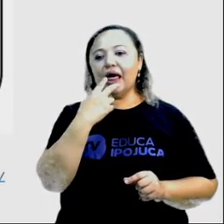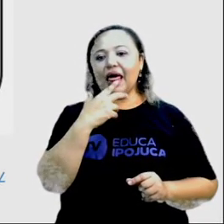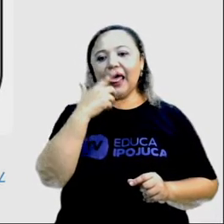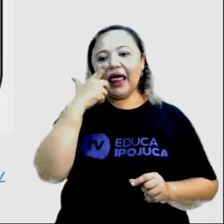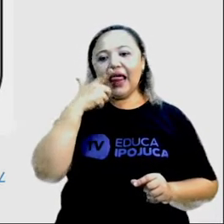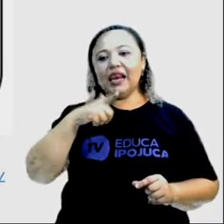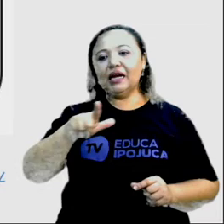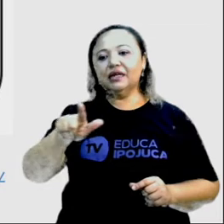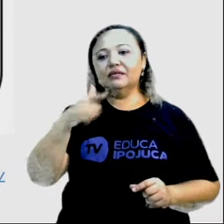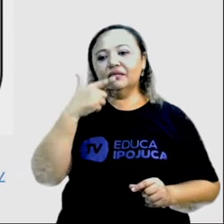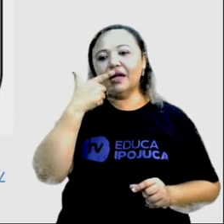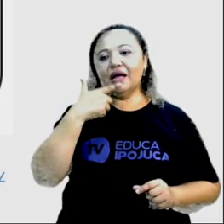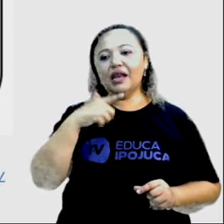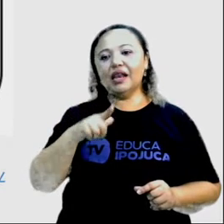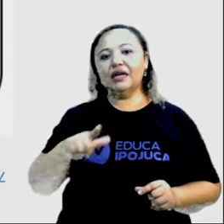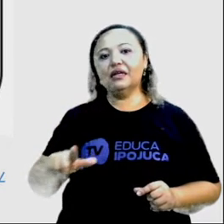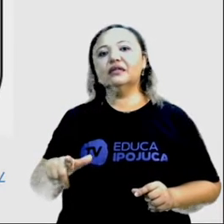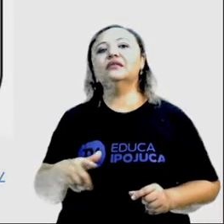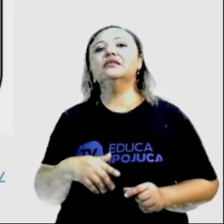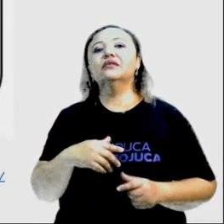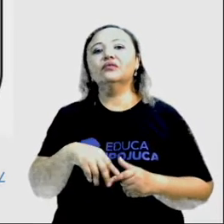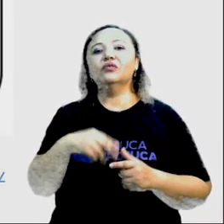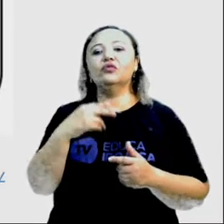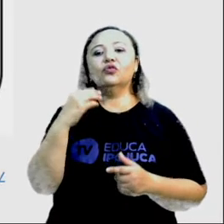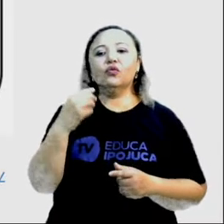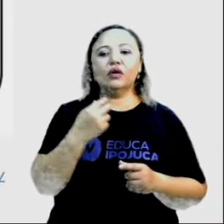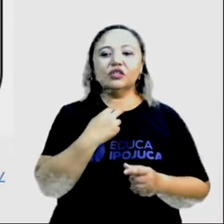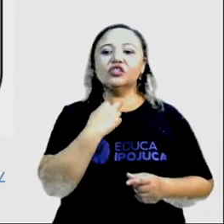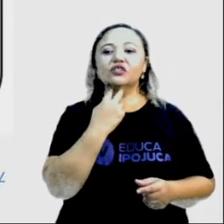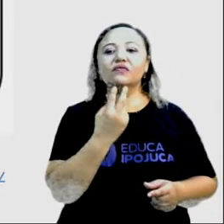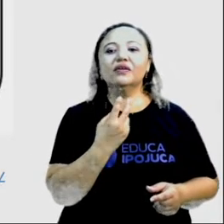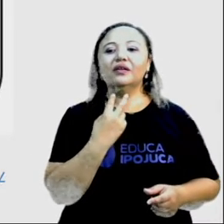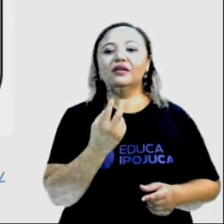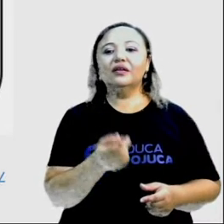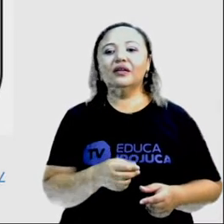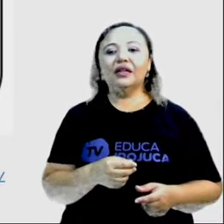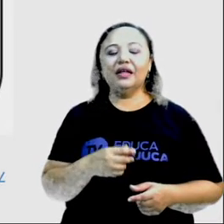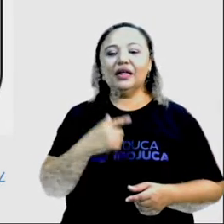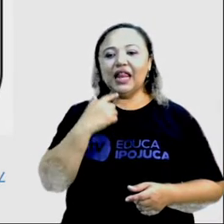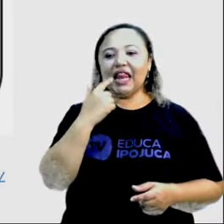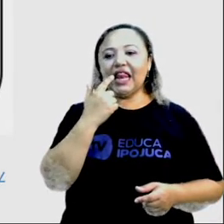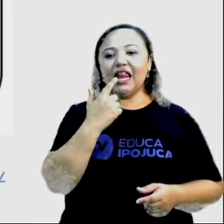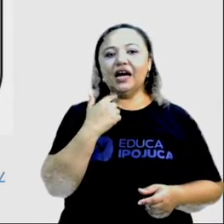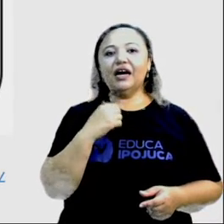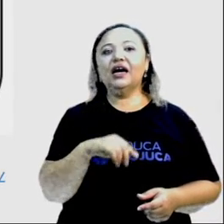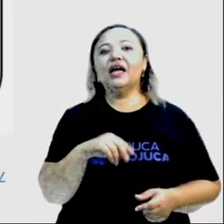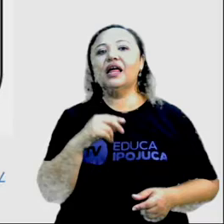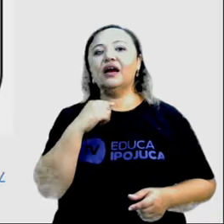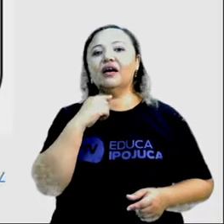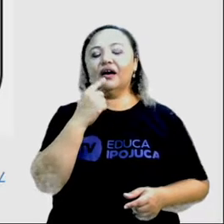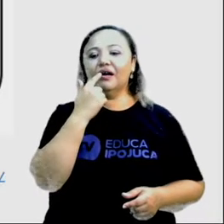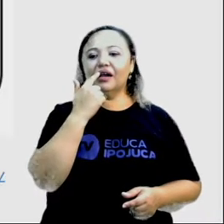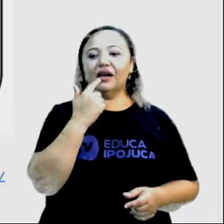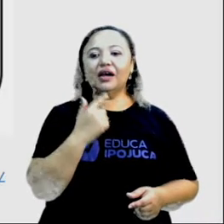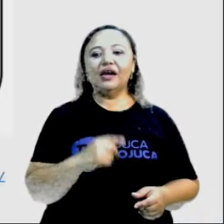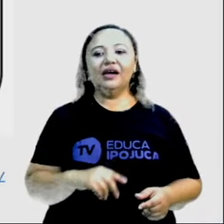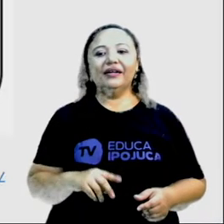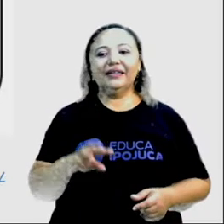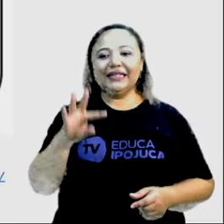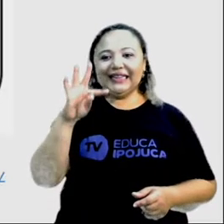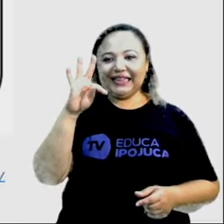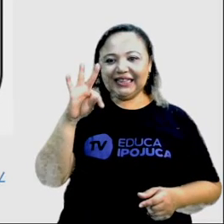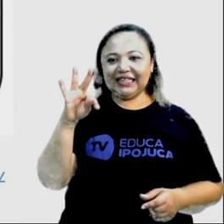O dente. E a língua T, a língua toca no, nos dentinhos da gente.